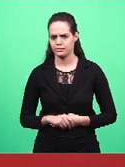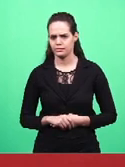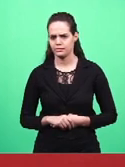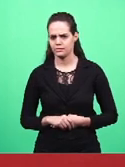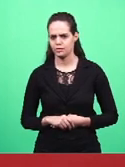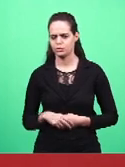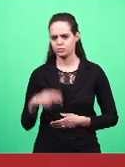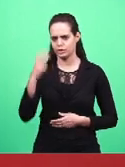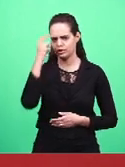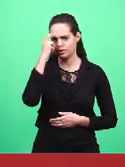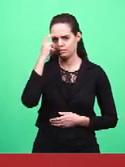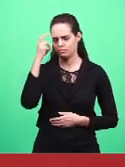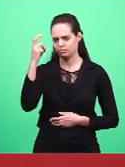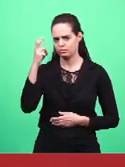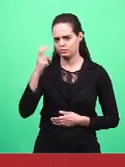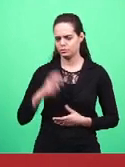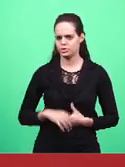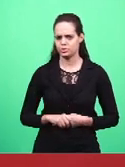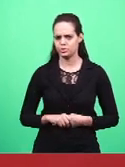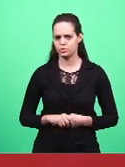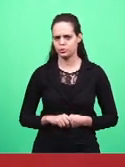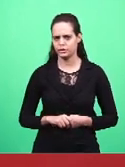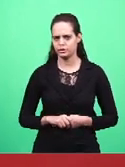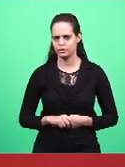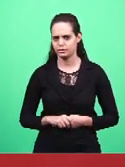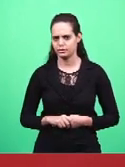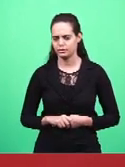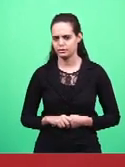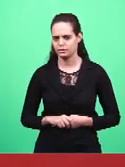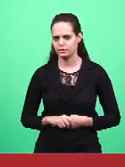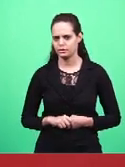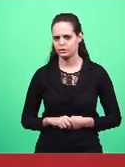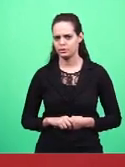de Israel? Era não aceitar o culto